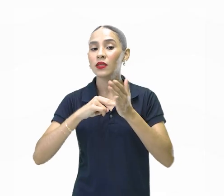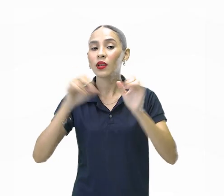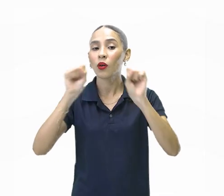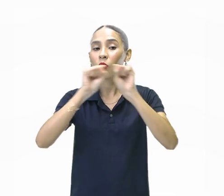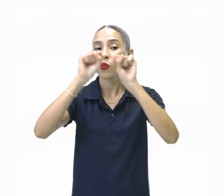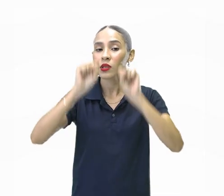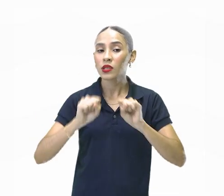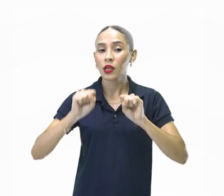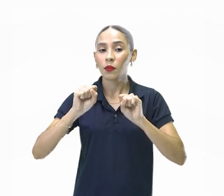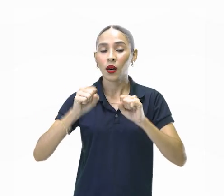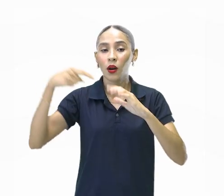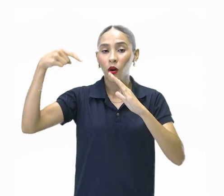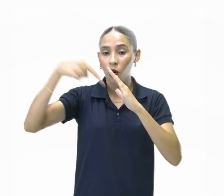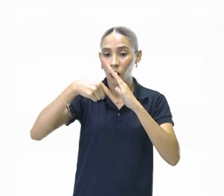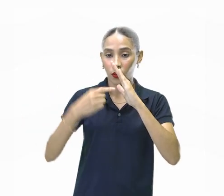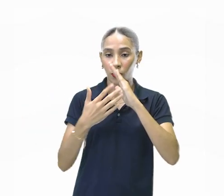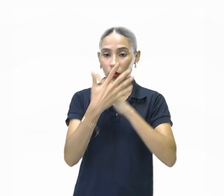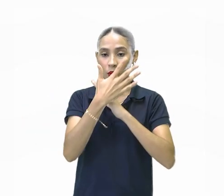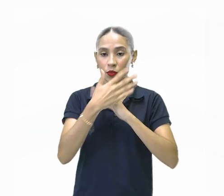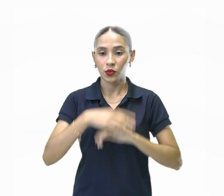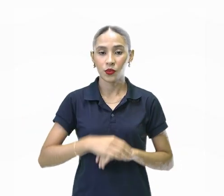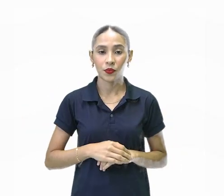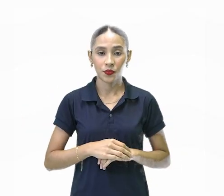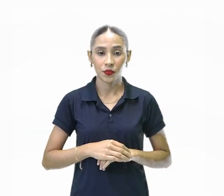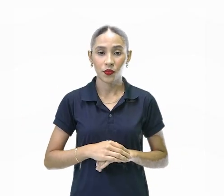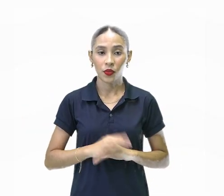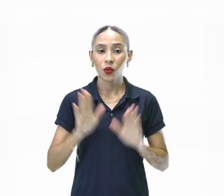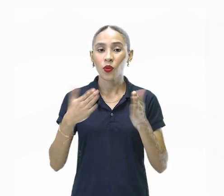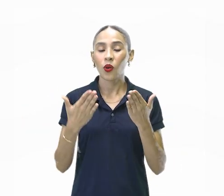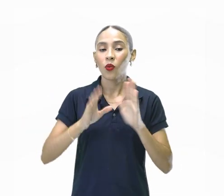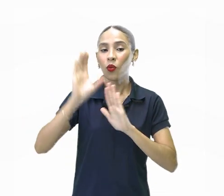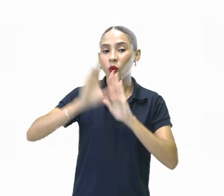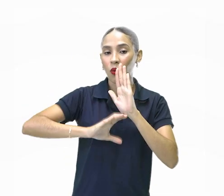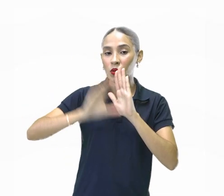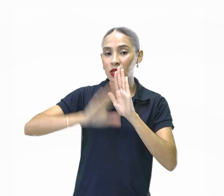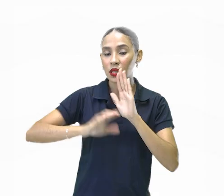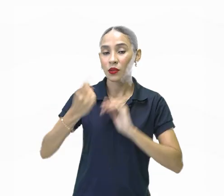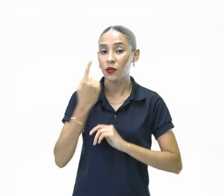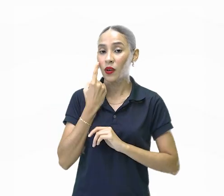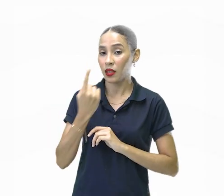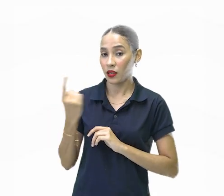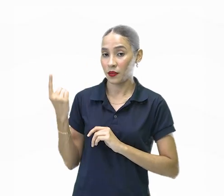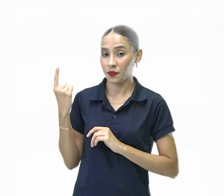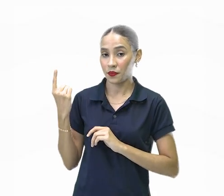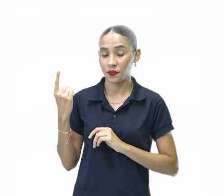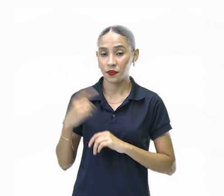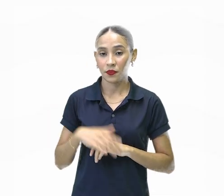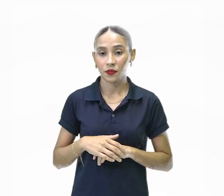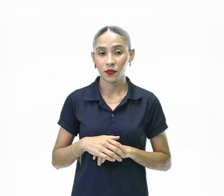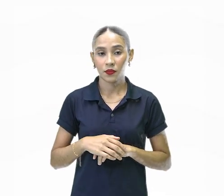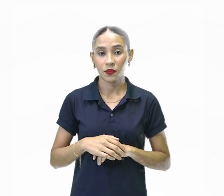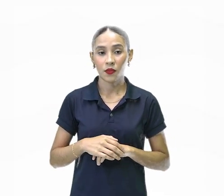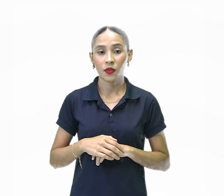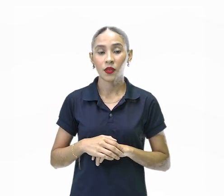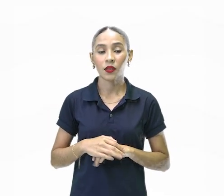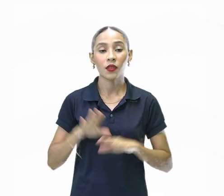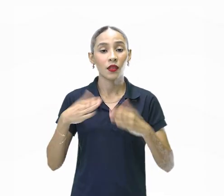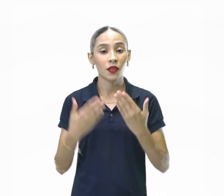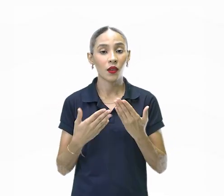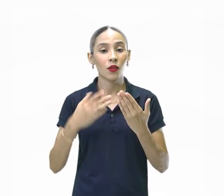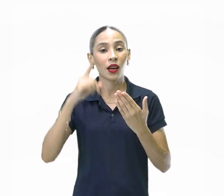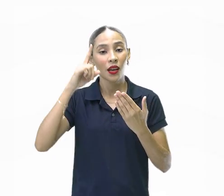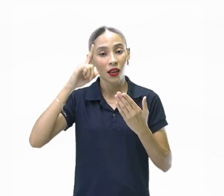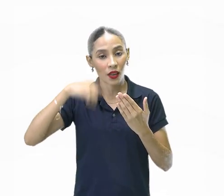sistema óptico. Então, vamos ver qual é a definição para sistema óptico. Olha só. Define-se um